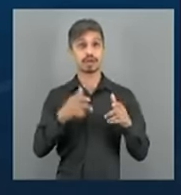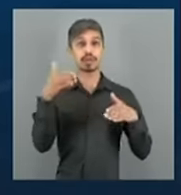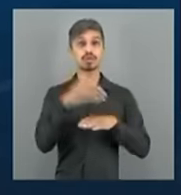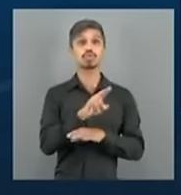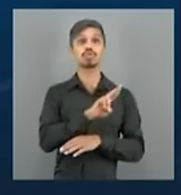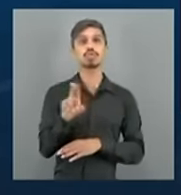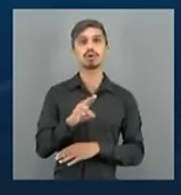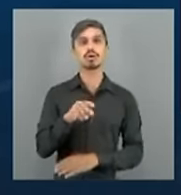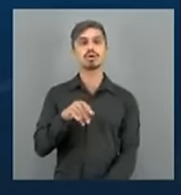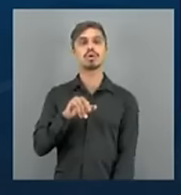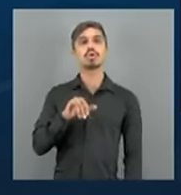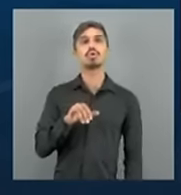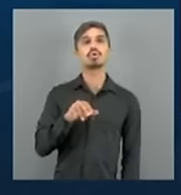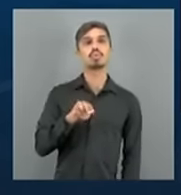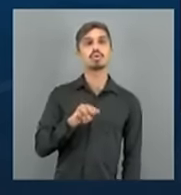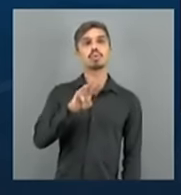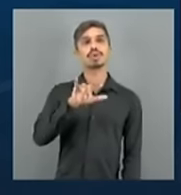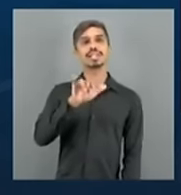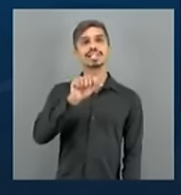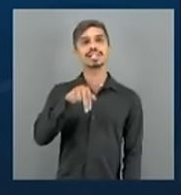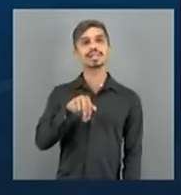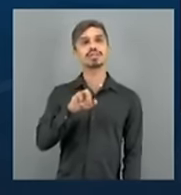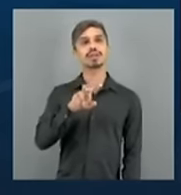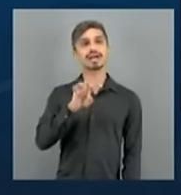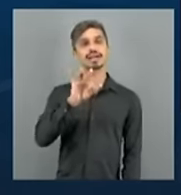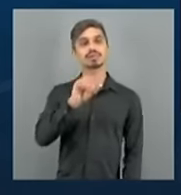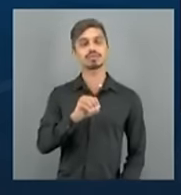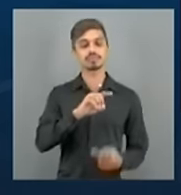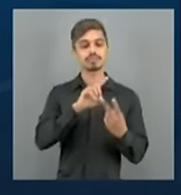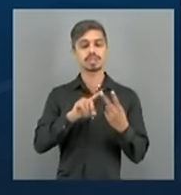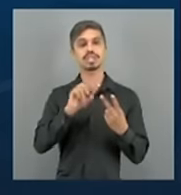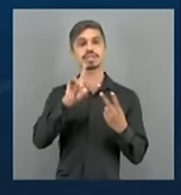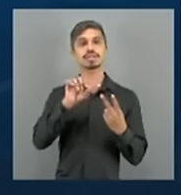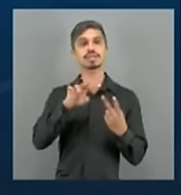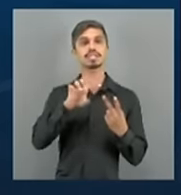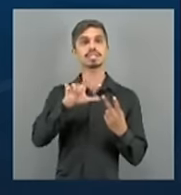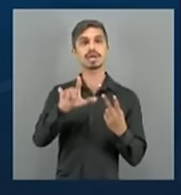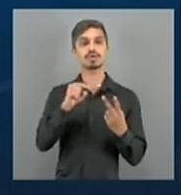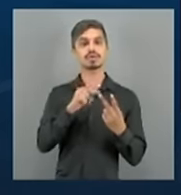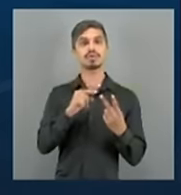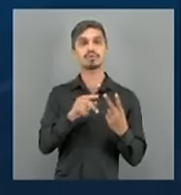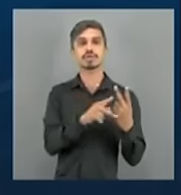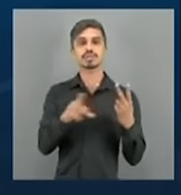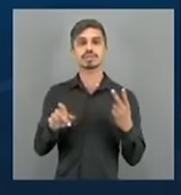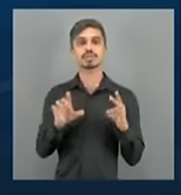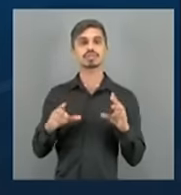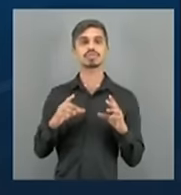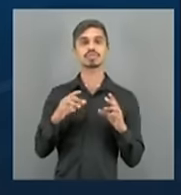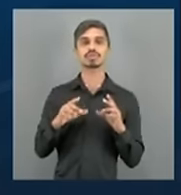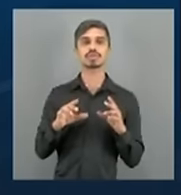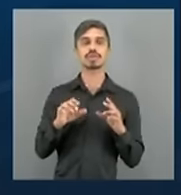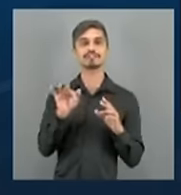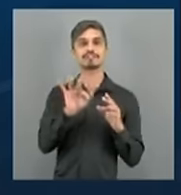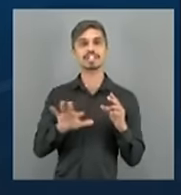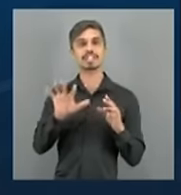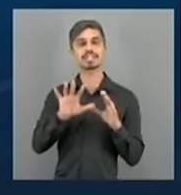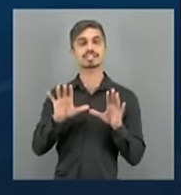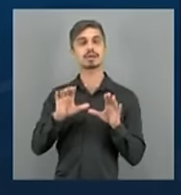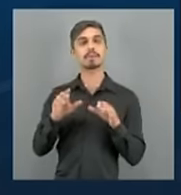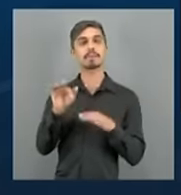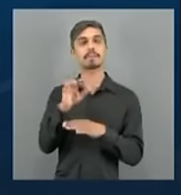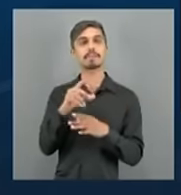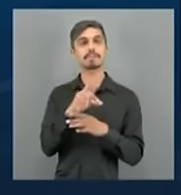chama William Rogato e Daniel, que é o presidente da Federação de Brasília, tá? Então, já estou expondo para você aonde